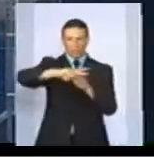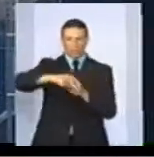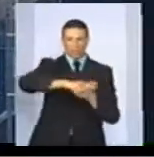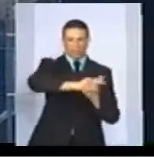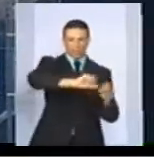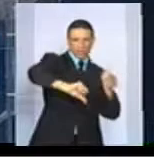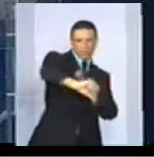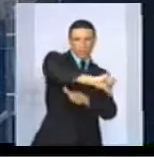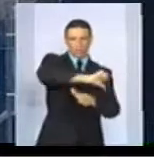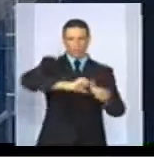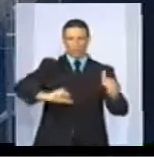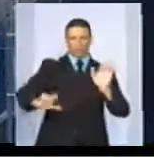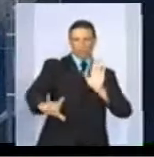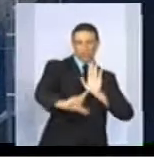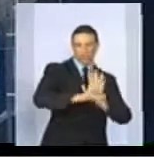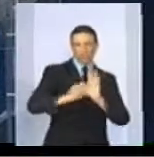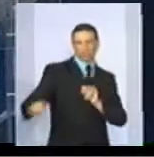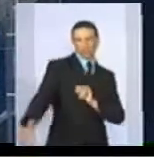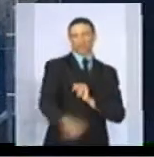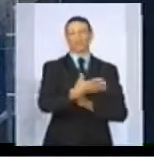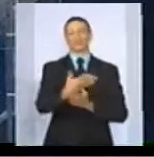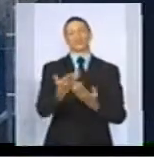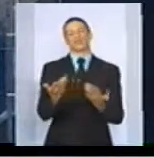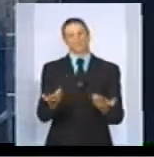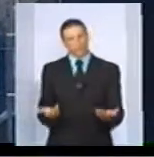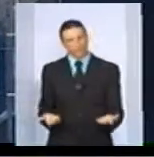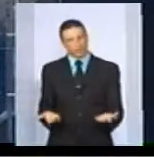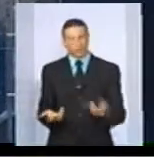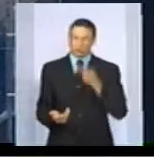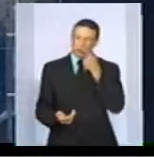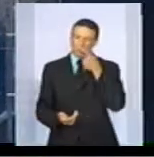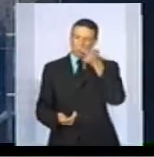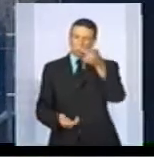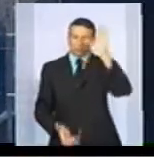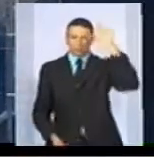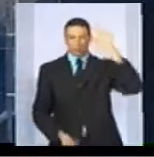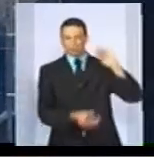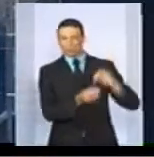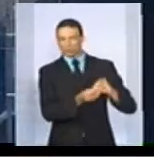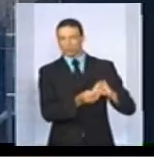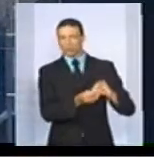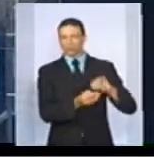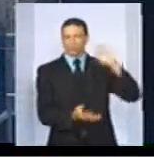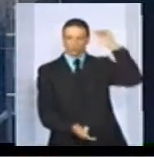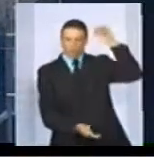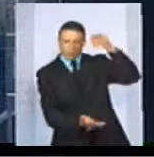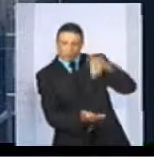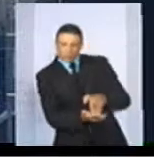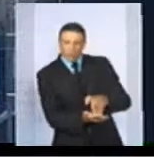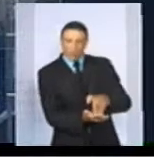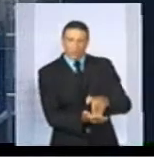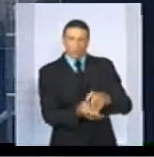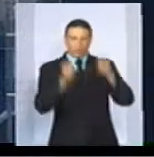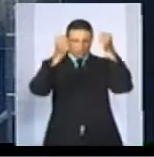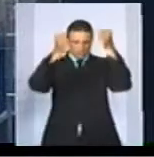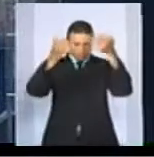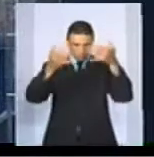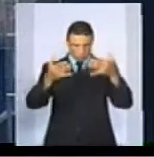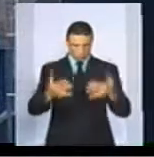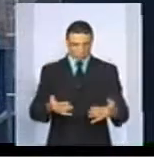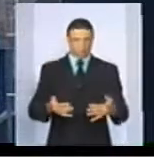que é a lei da Constituição e dito isto ao final se pede que se declare com efeito